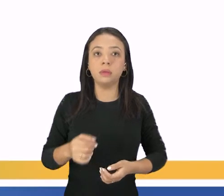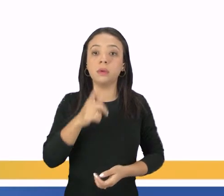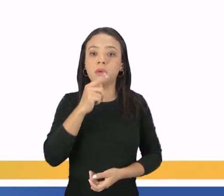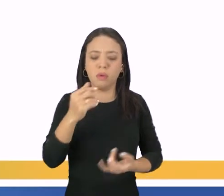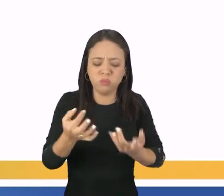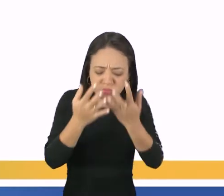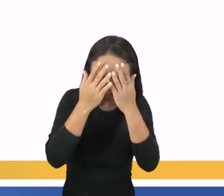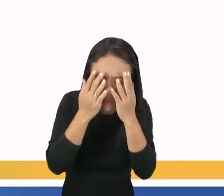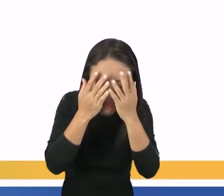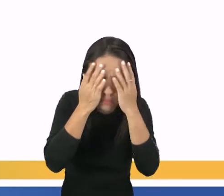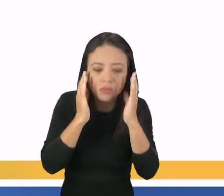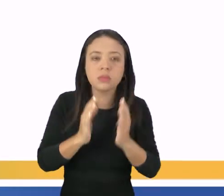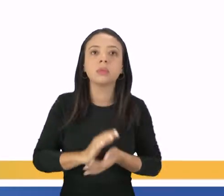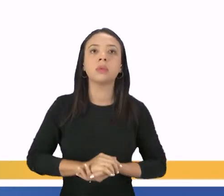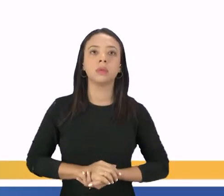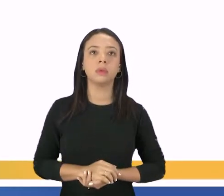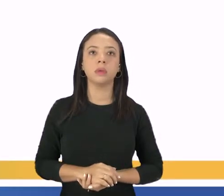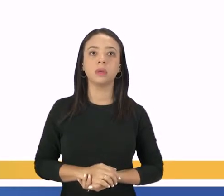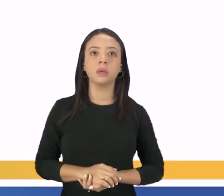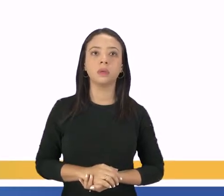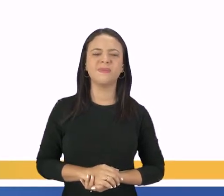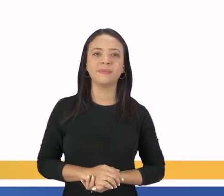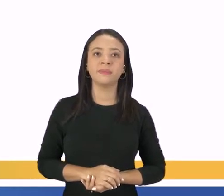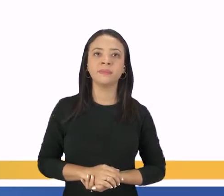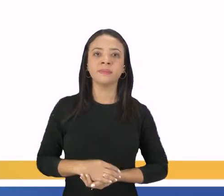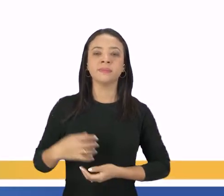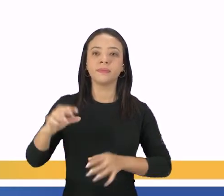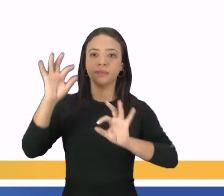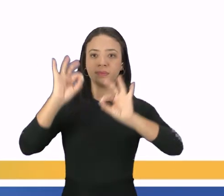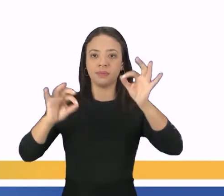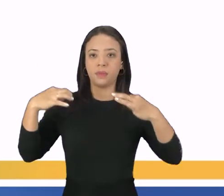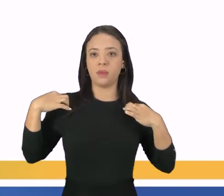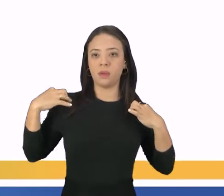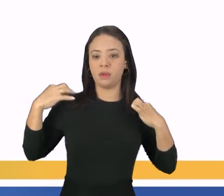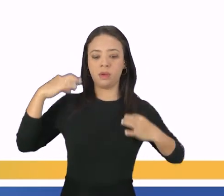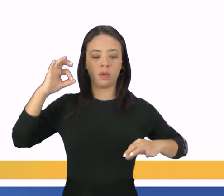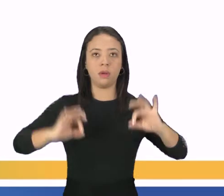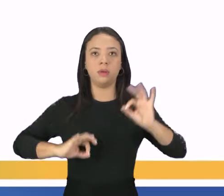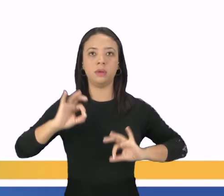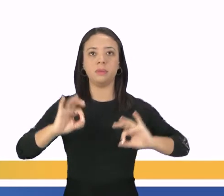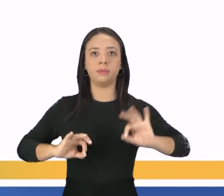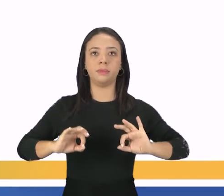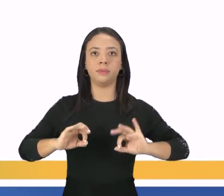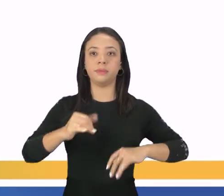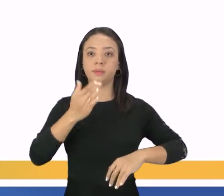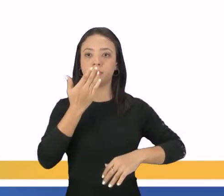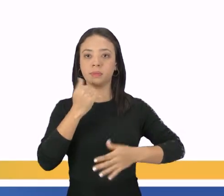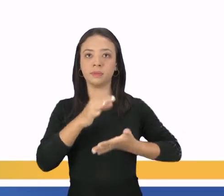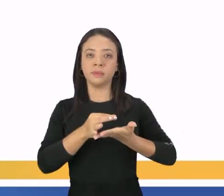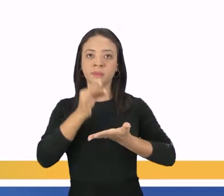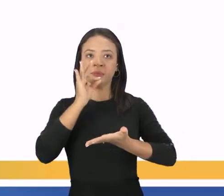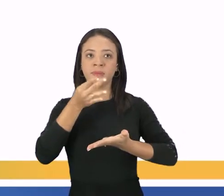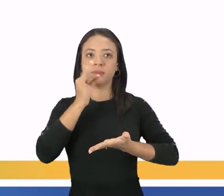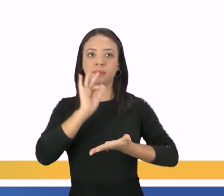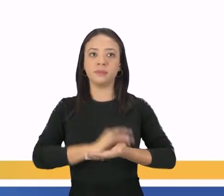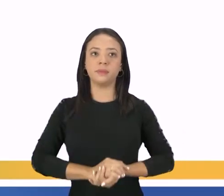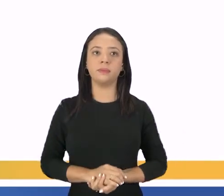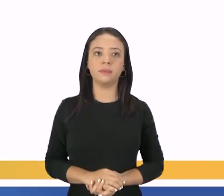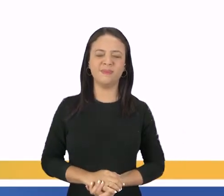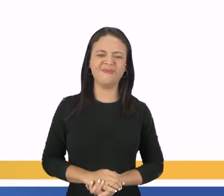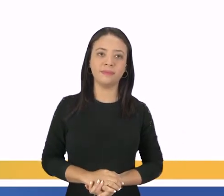né? Vestir-se, que é de se vestir. Desayunar, que é tomar café da manhã,